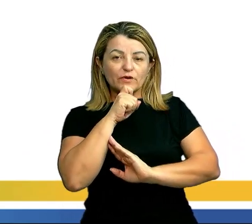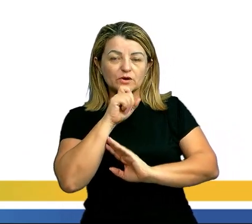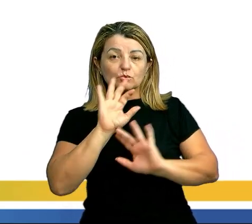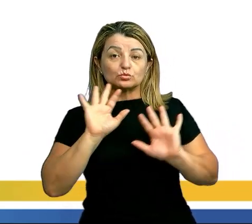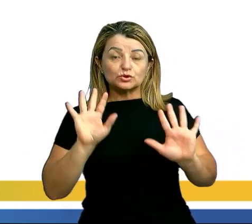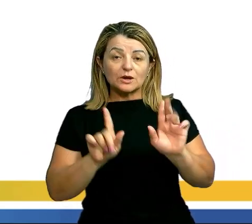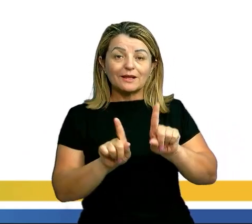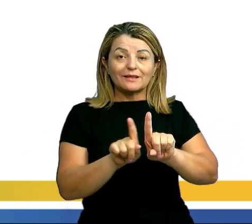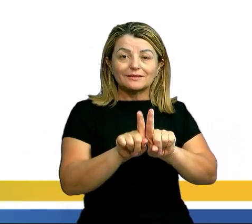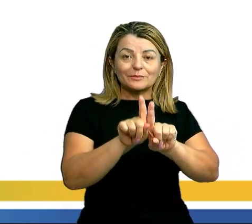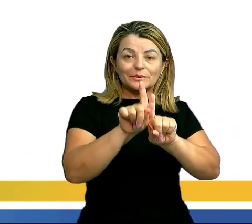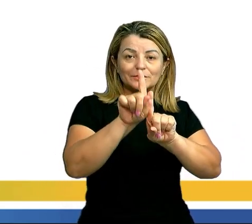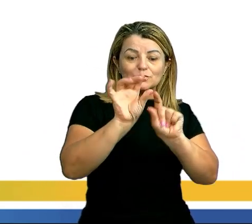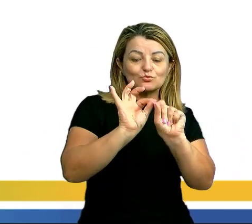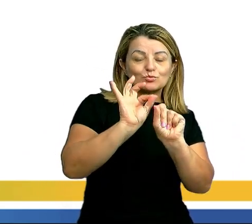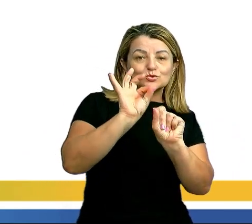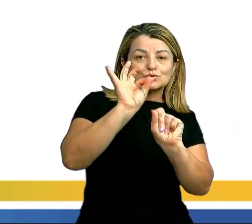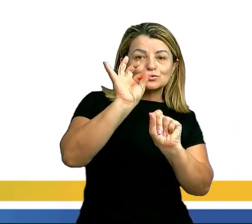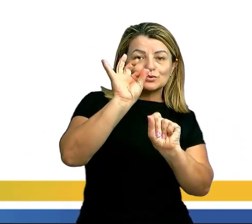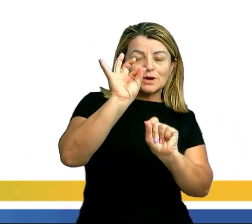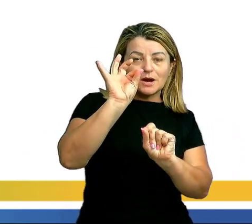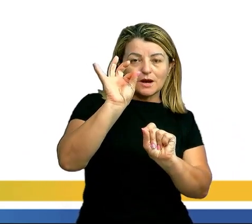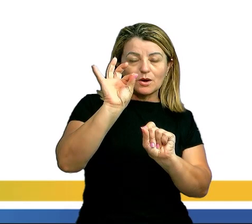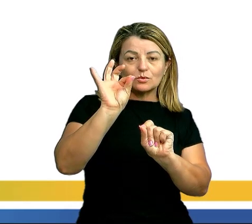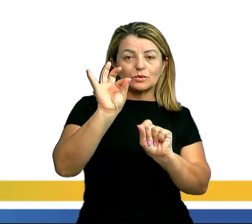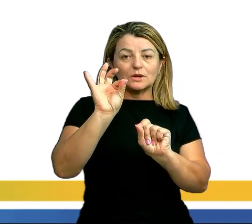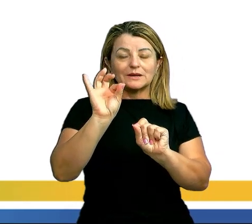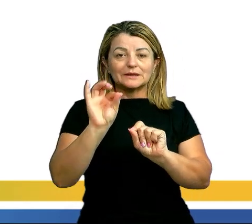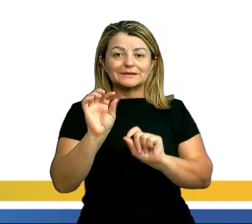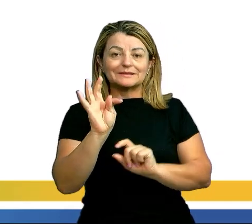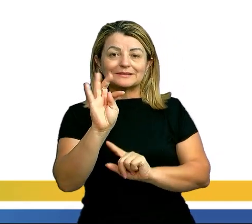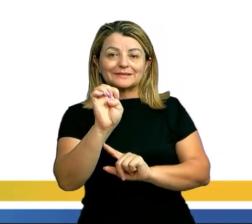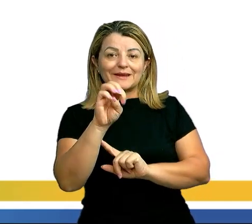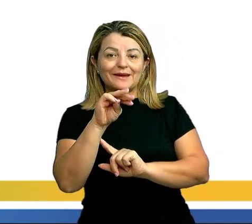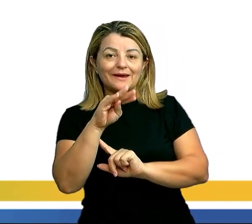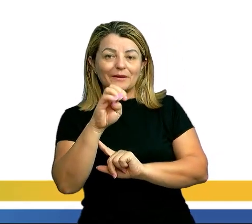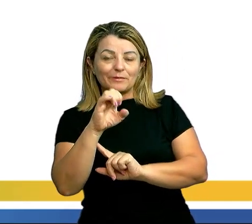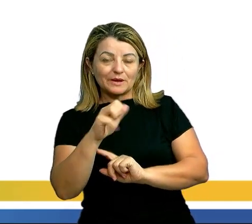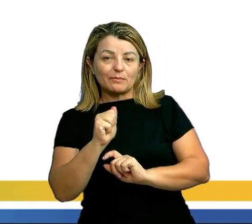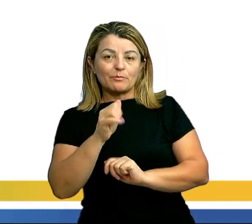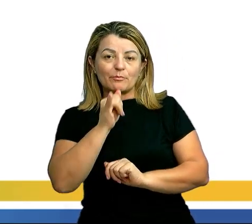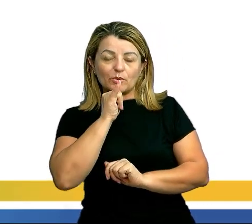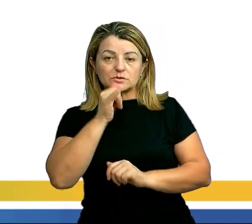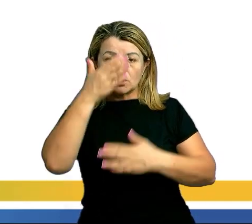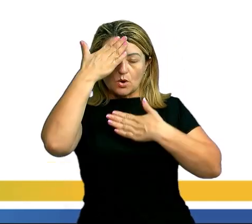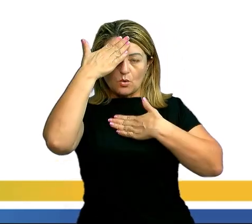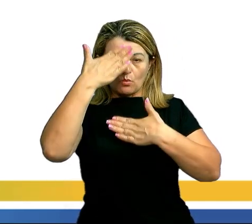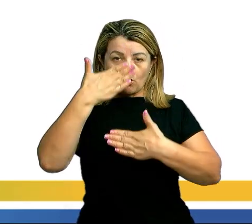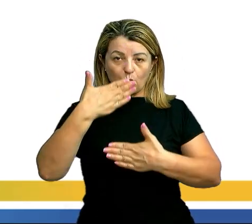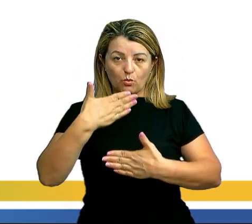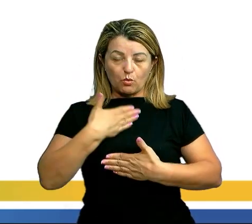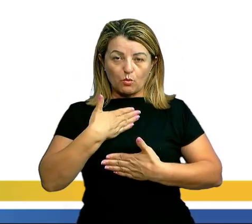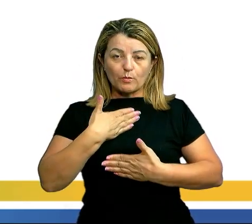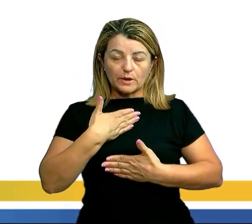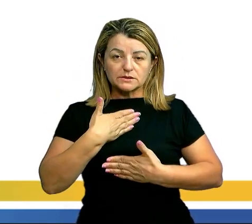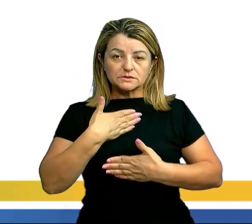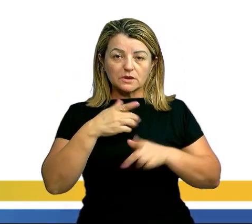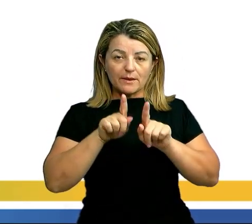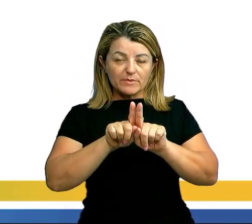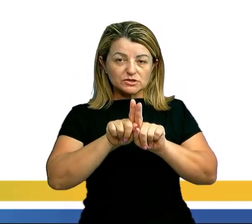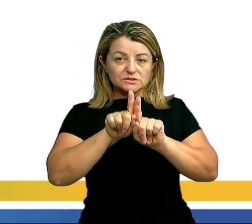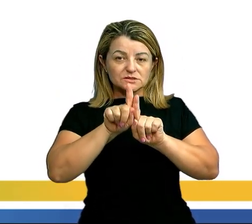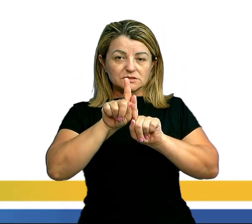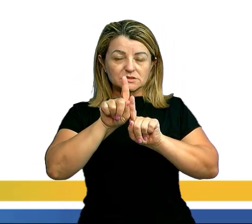medida do grau de agitação térmica das moléculas. Então, no caso, o nosso corpo, ele é aferido uma medição de